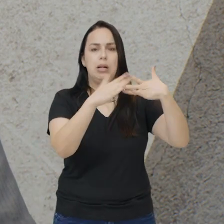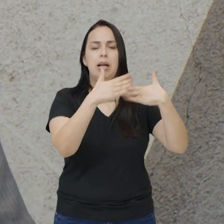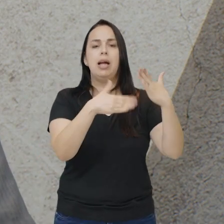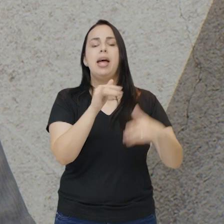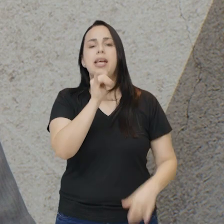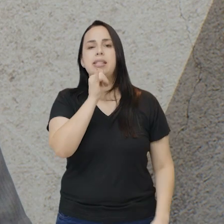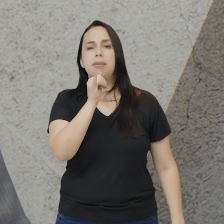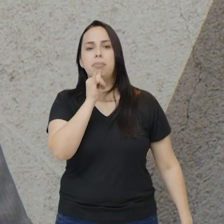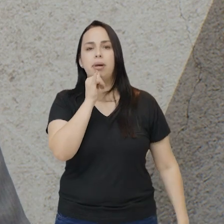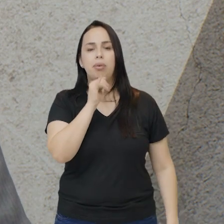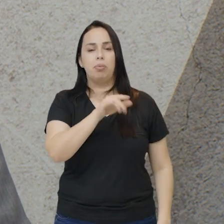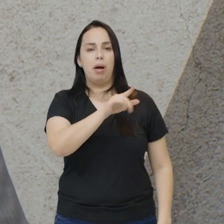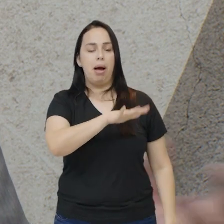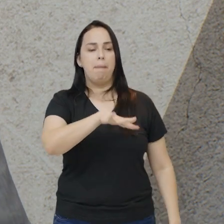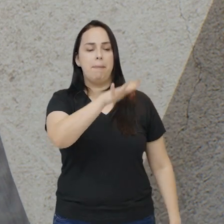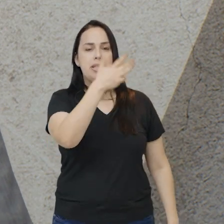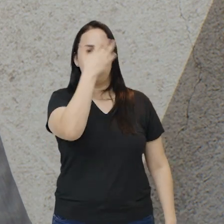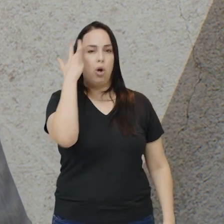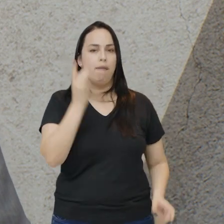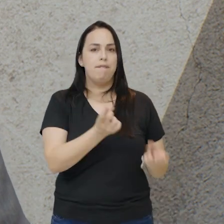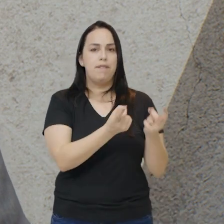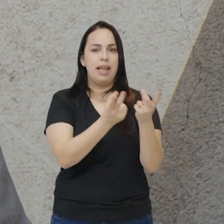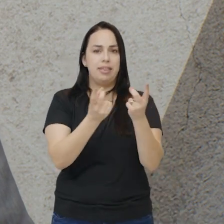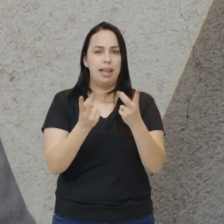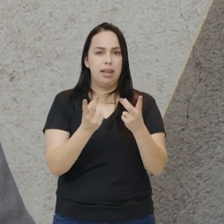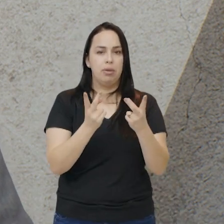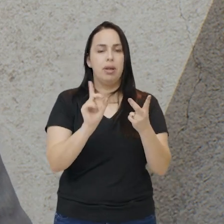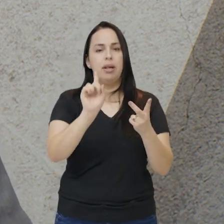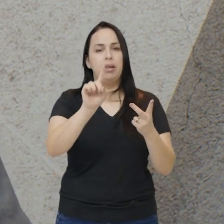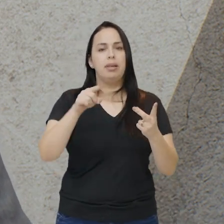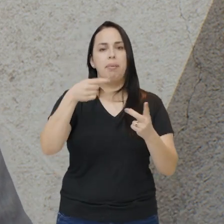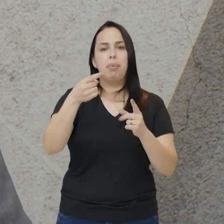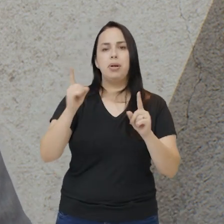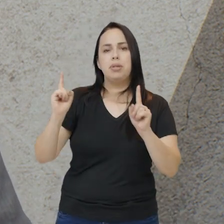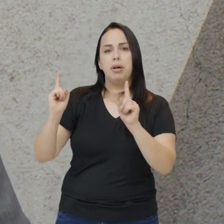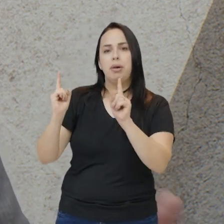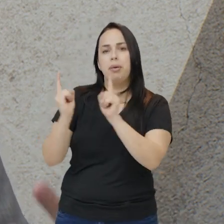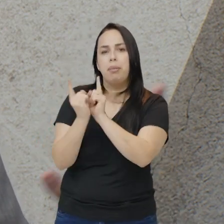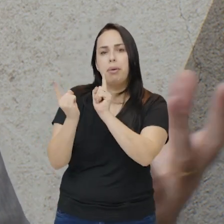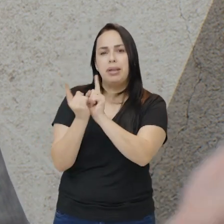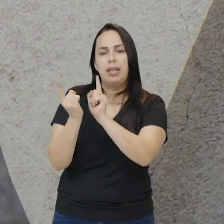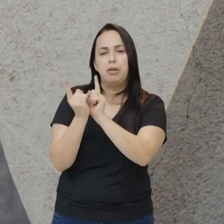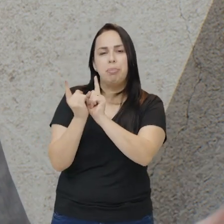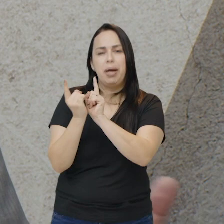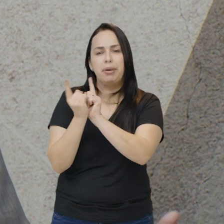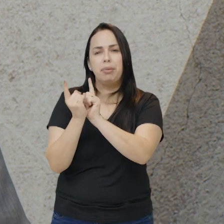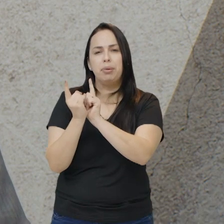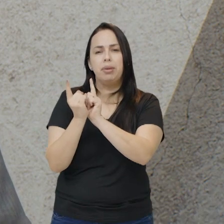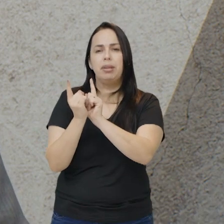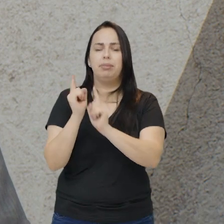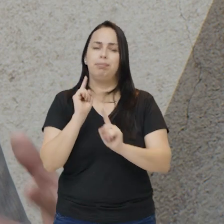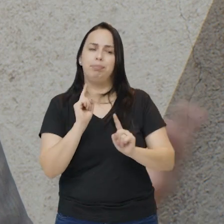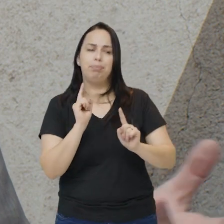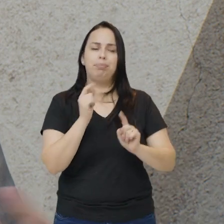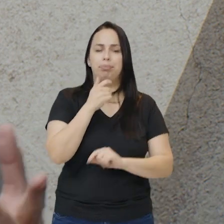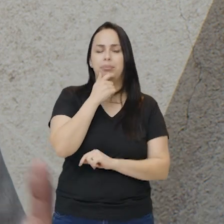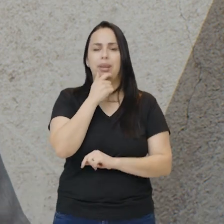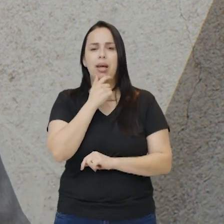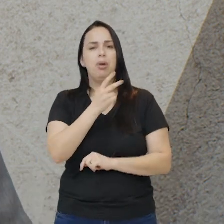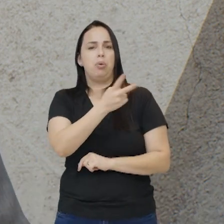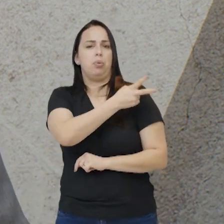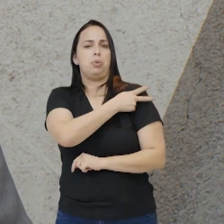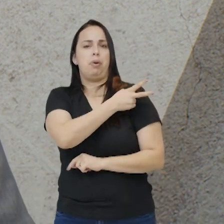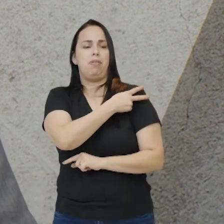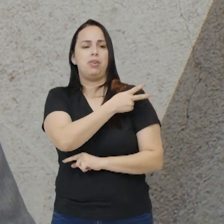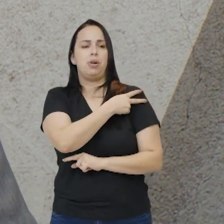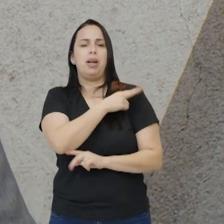exemplo, uma pessoa do comercial cuidando de um atendimento que ela vai ter uma visão completamente diferente ao que um supervisor, por exemplo,